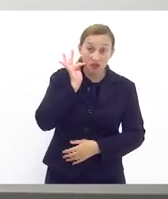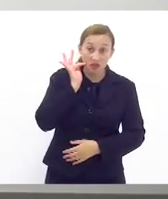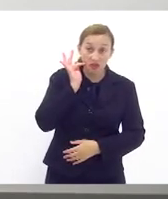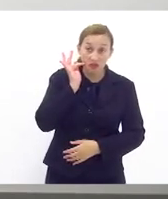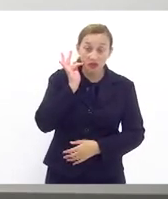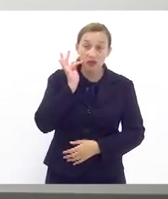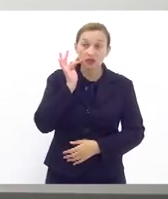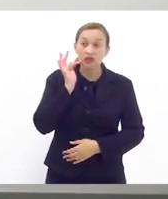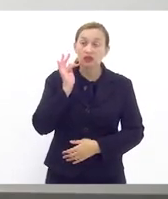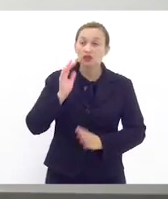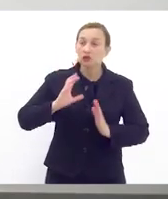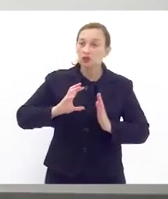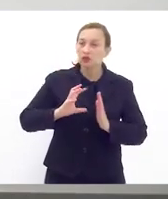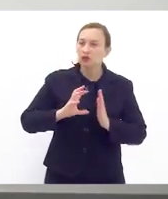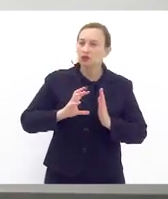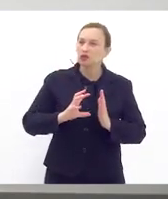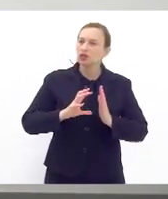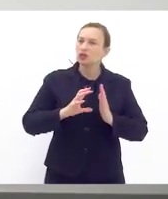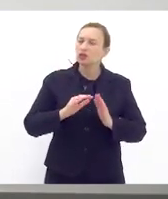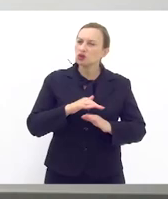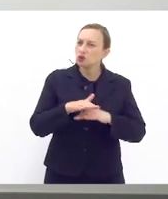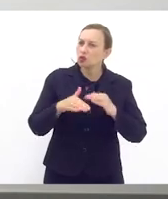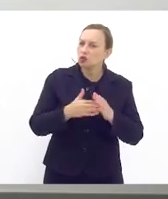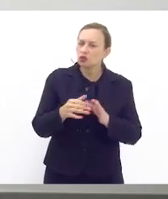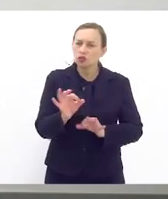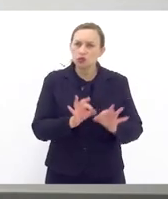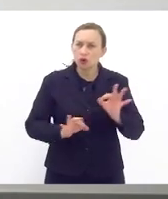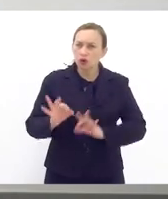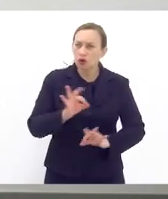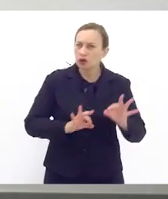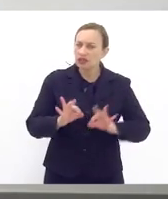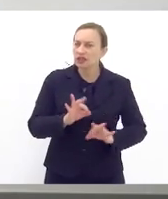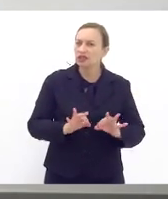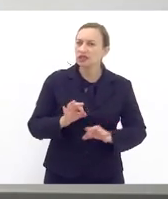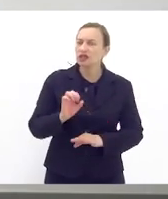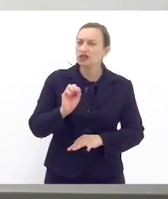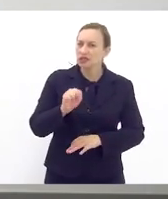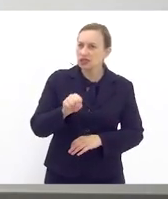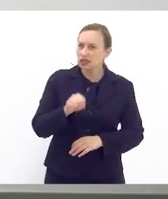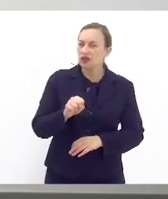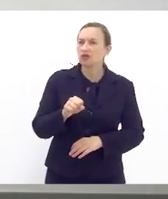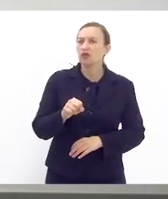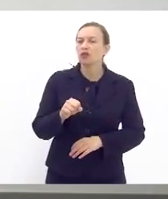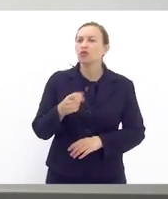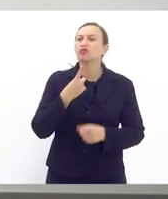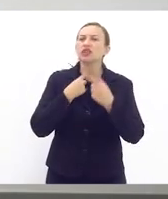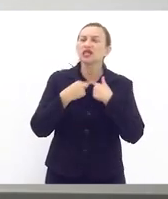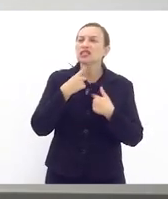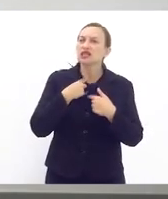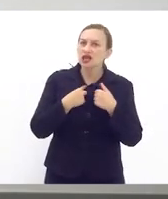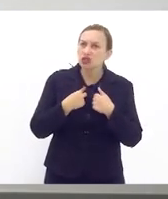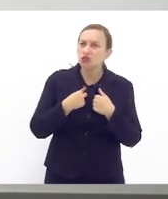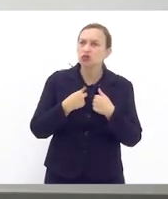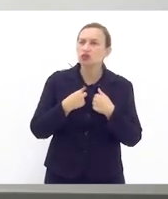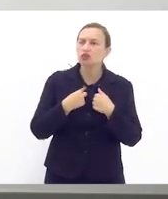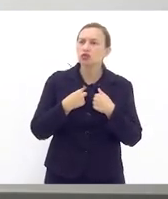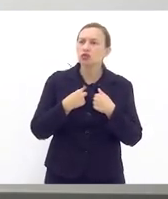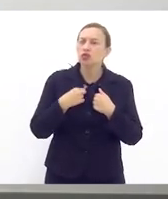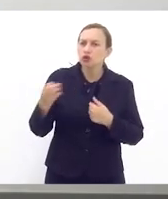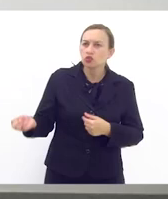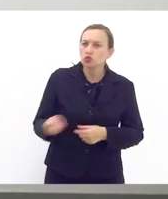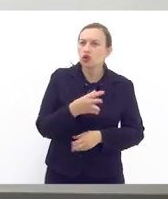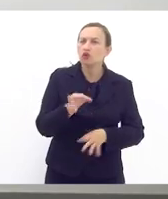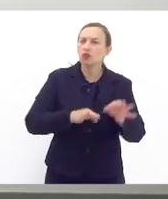que os partidos se organizem e que se esse for o desejo é da do novo